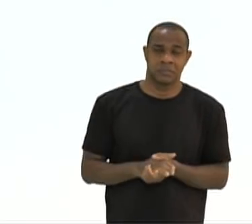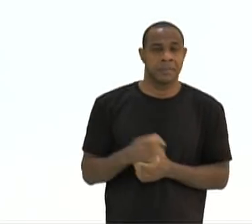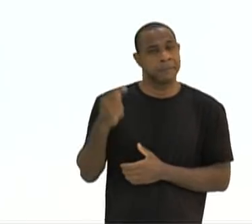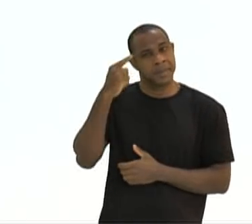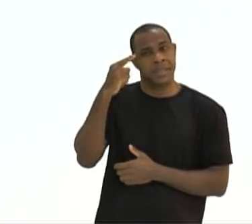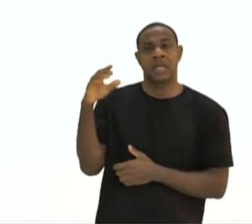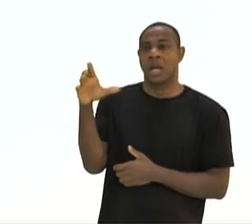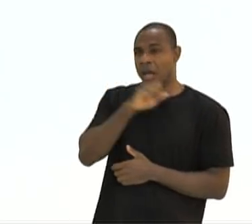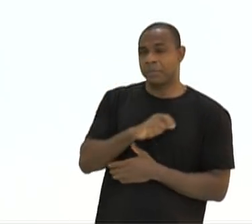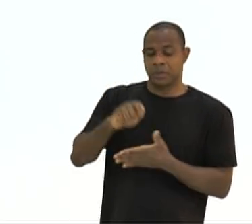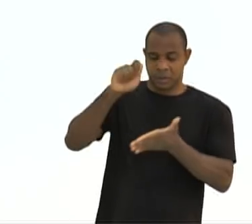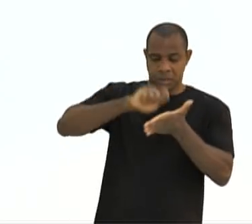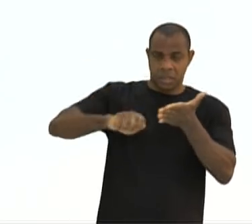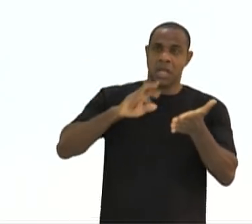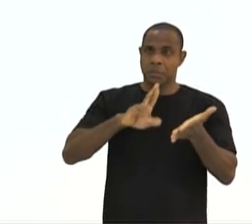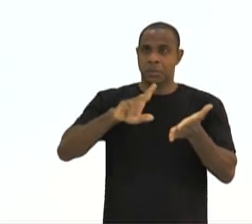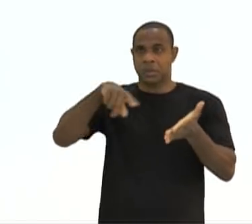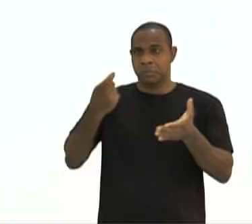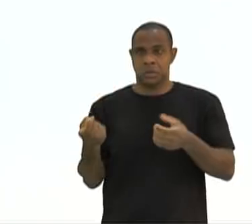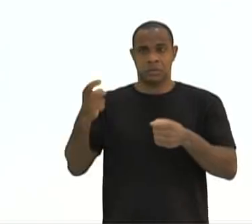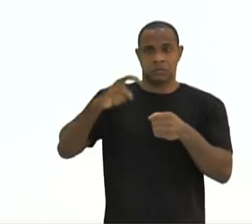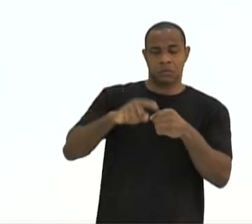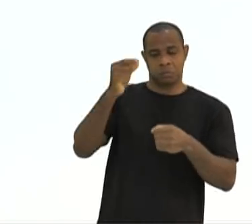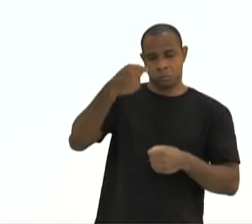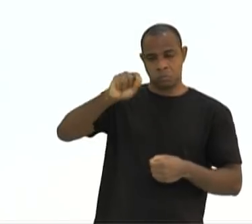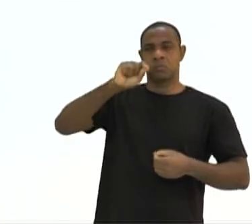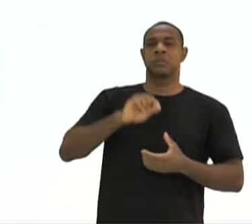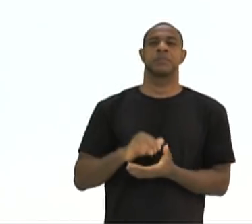pensem rapidinho, respondam e a gente já volta com a correção.